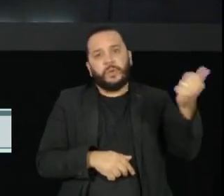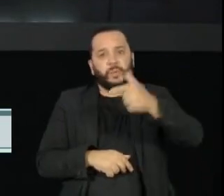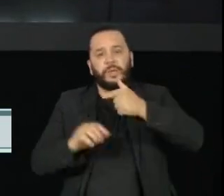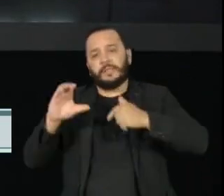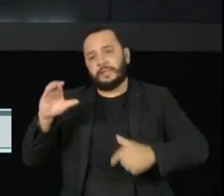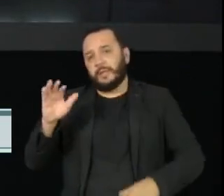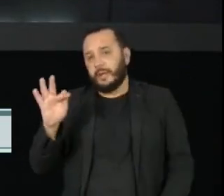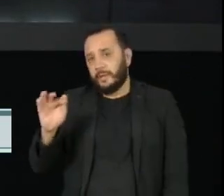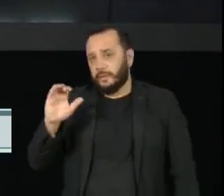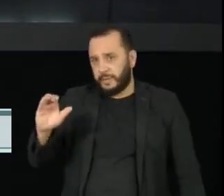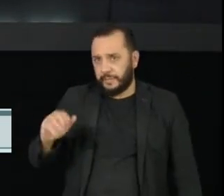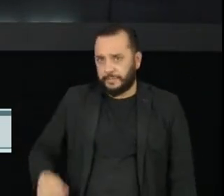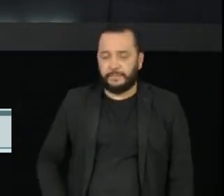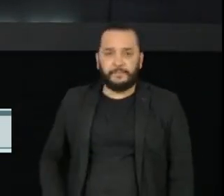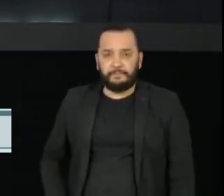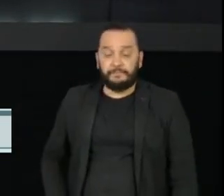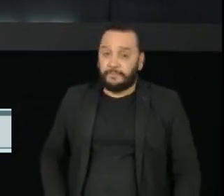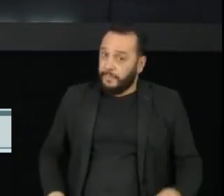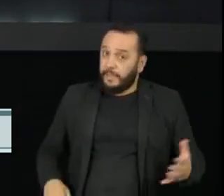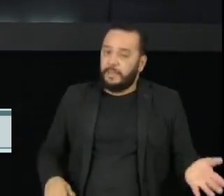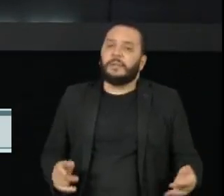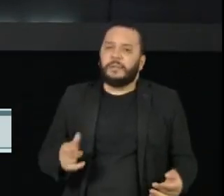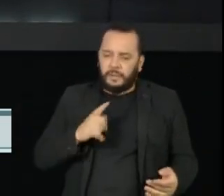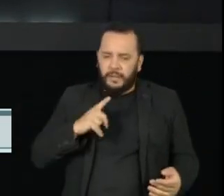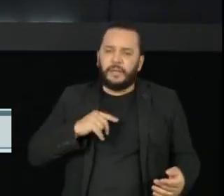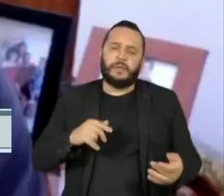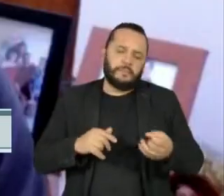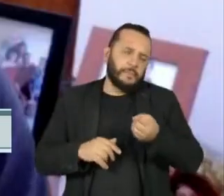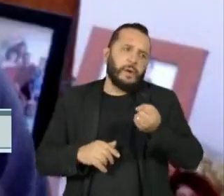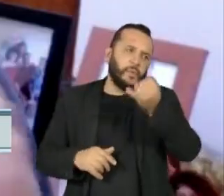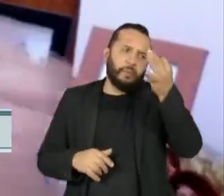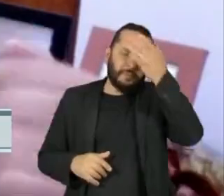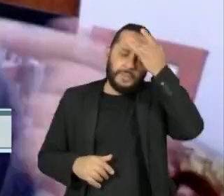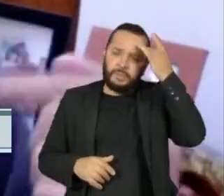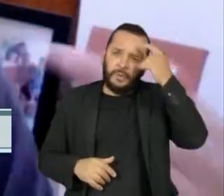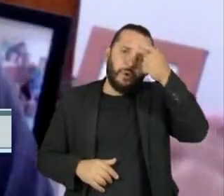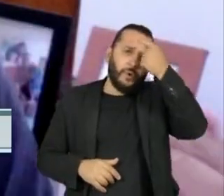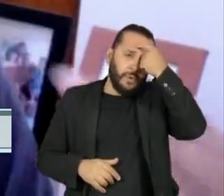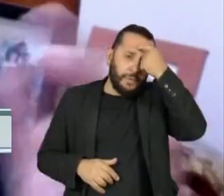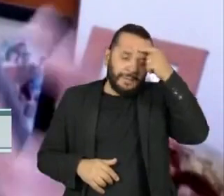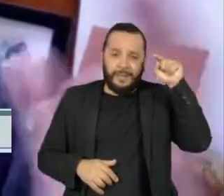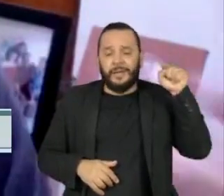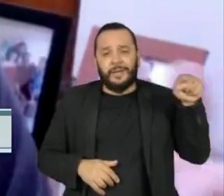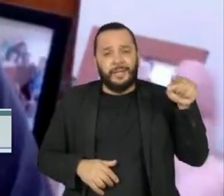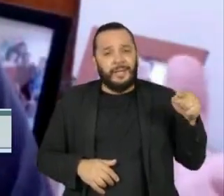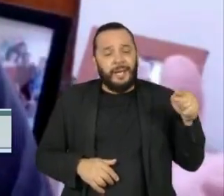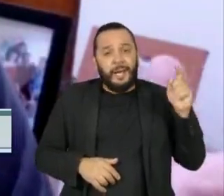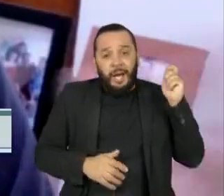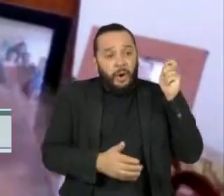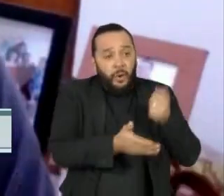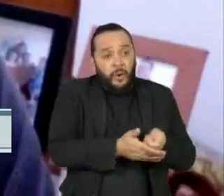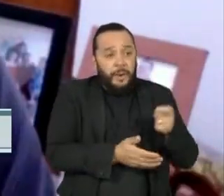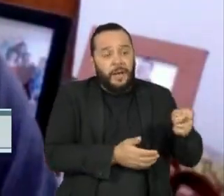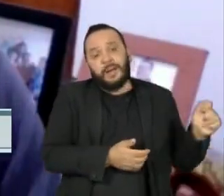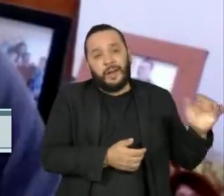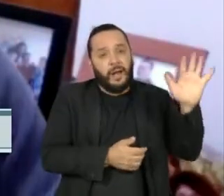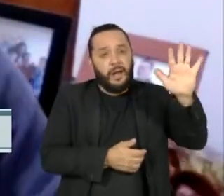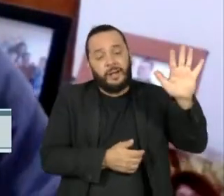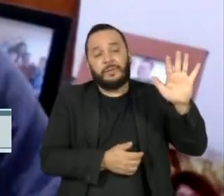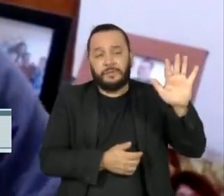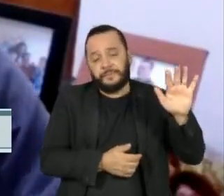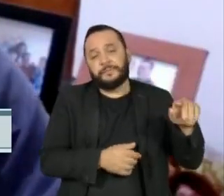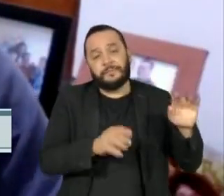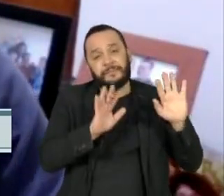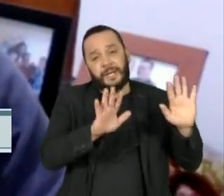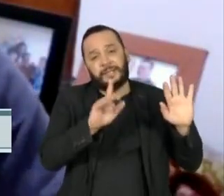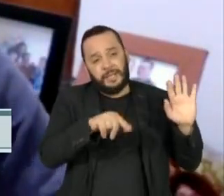é bastante gente provavelmente com algum grau de consciência ele é comprar ainda que pudesse ser mais caro o produto mais sustentável mas